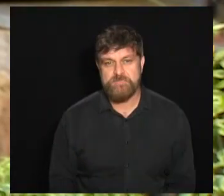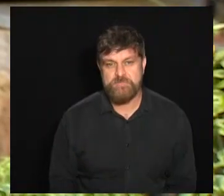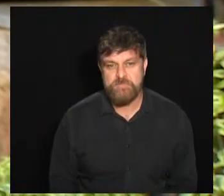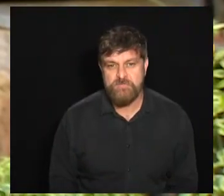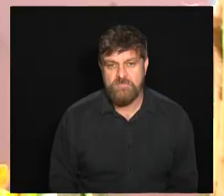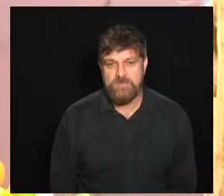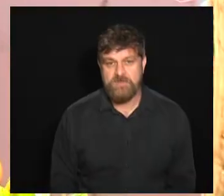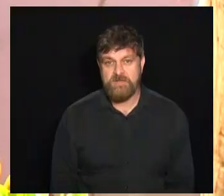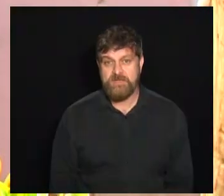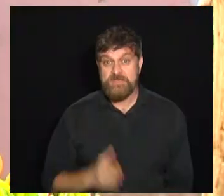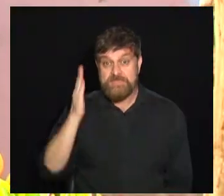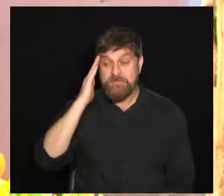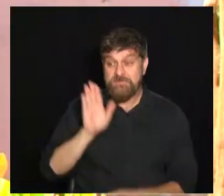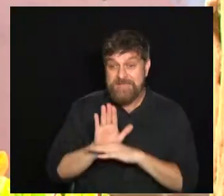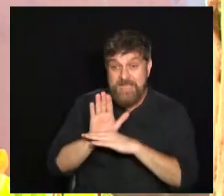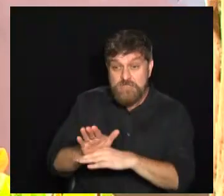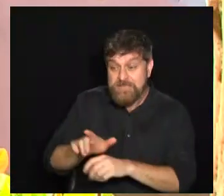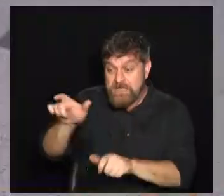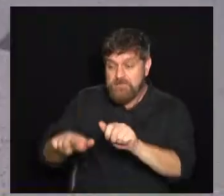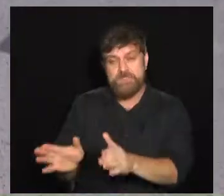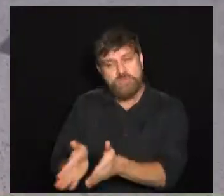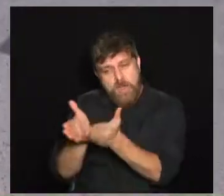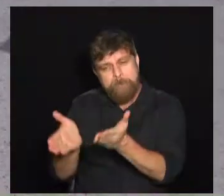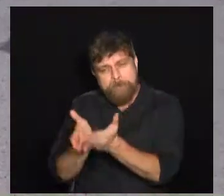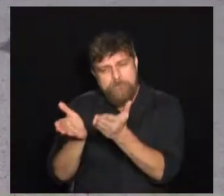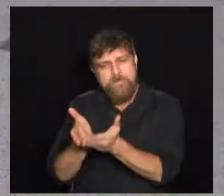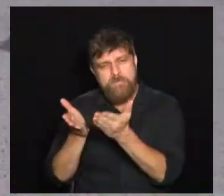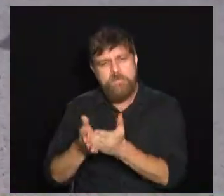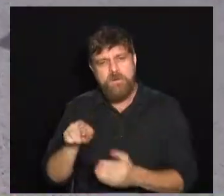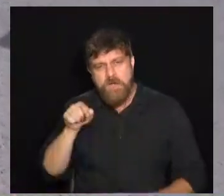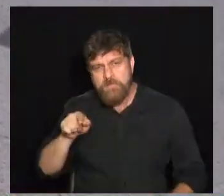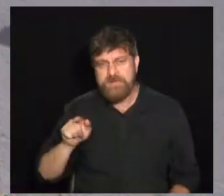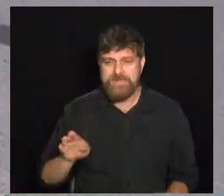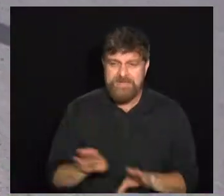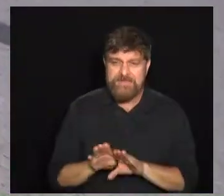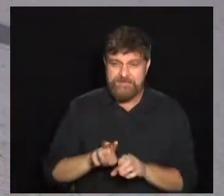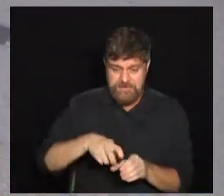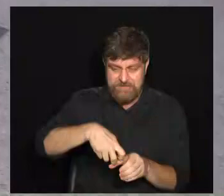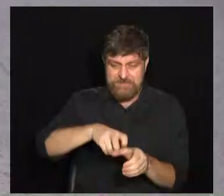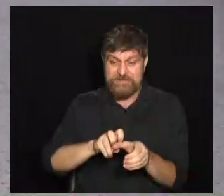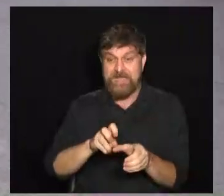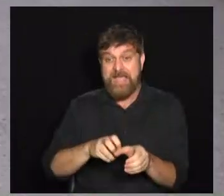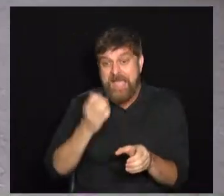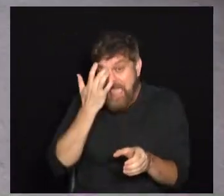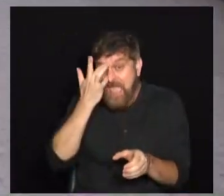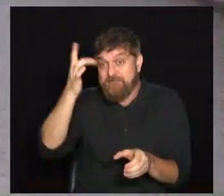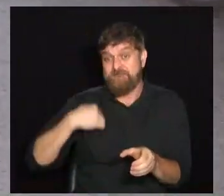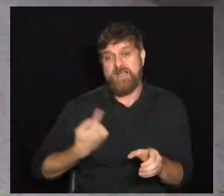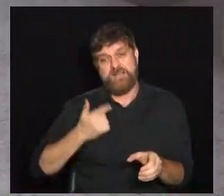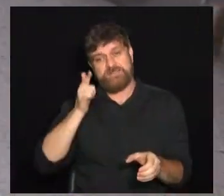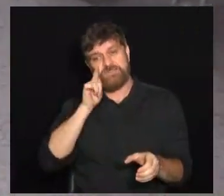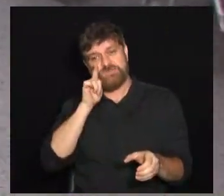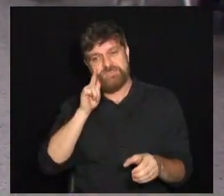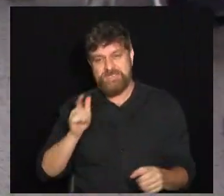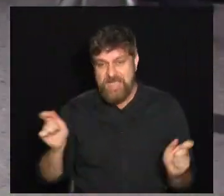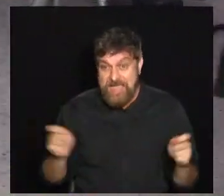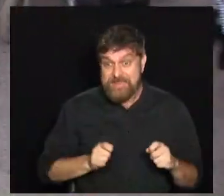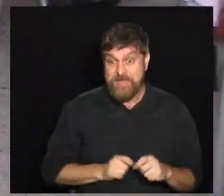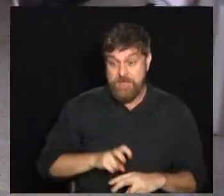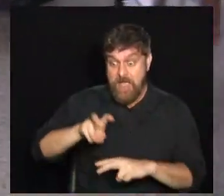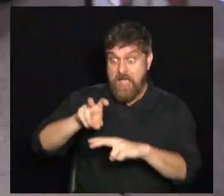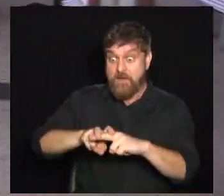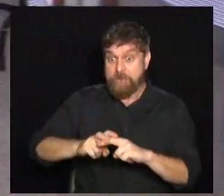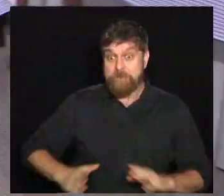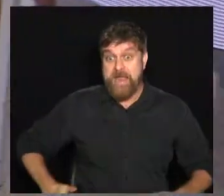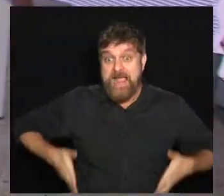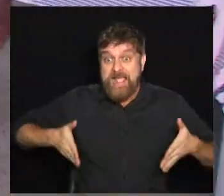que você está ajudando para pessoas carentes e dando os lacres, que é bem fácil de conseguir, você vai conseguir uma cadeira de rodas para